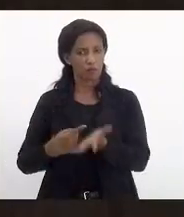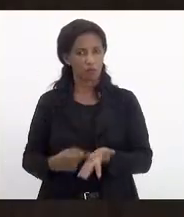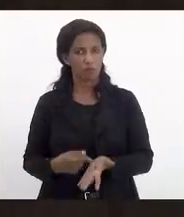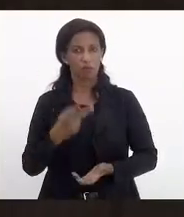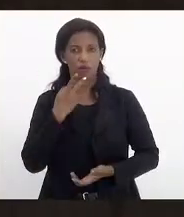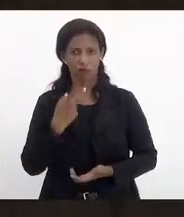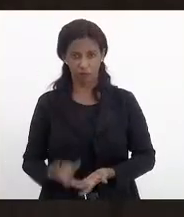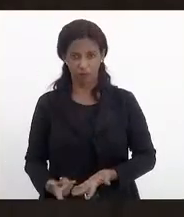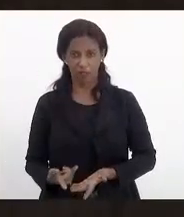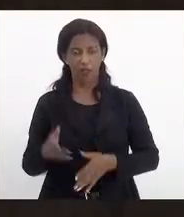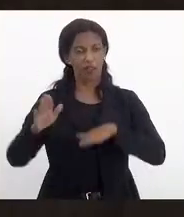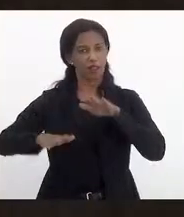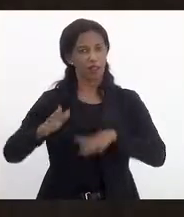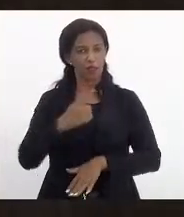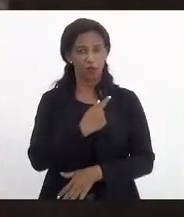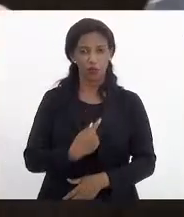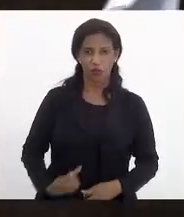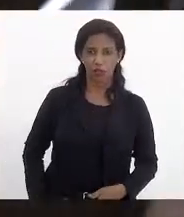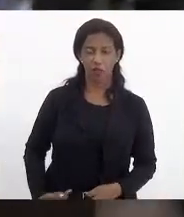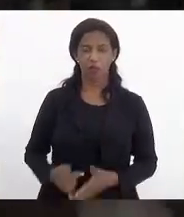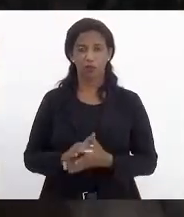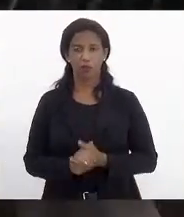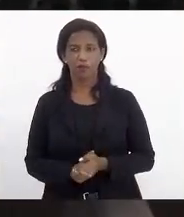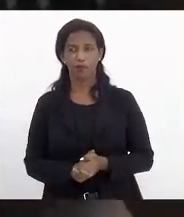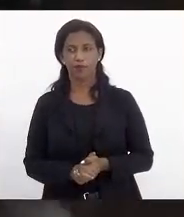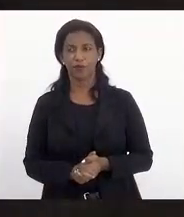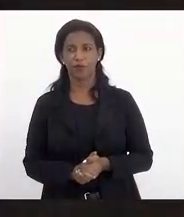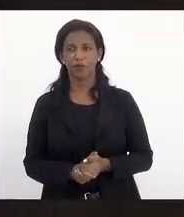dizer que tanto o governador Cláudio Castro,